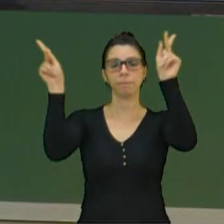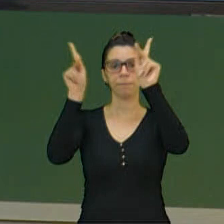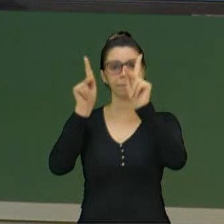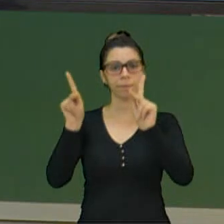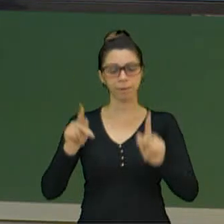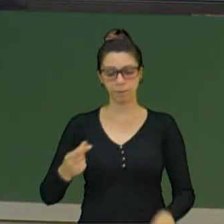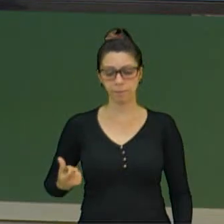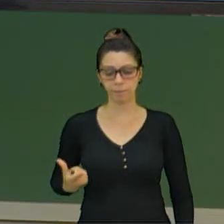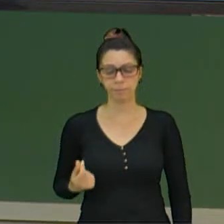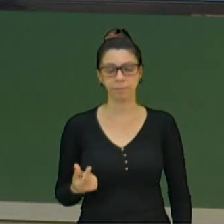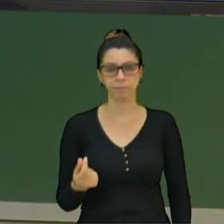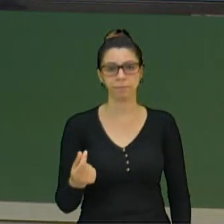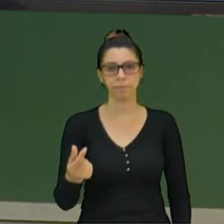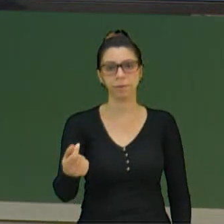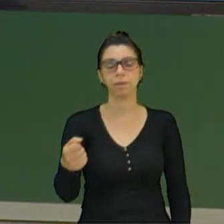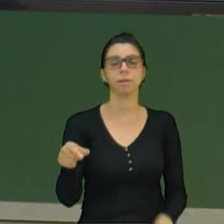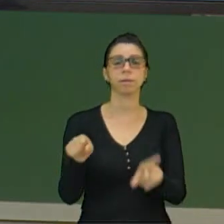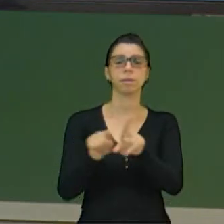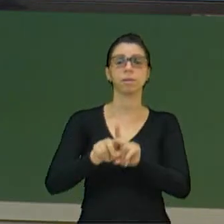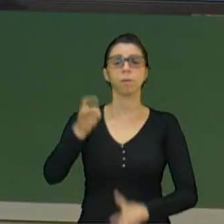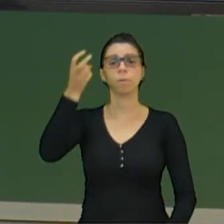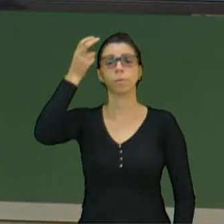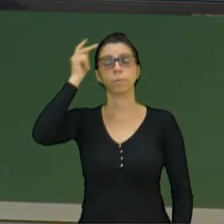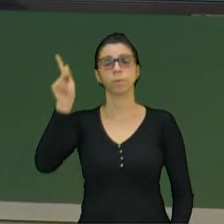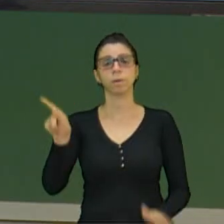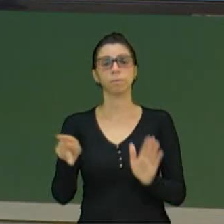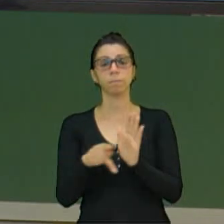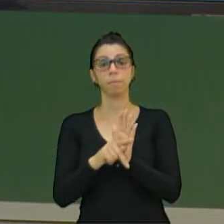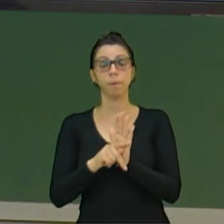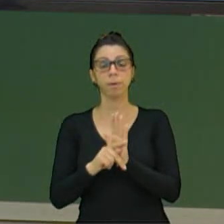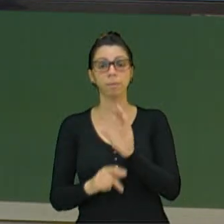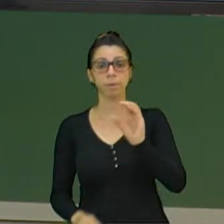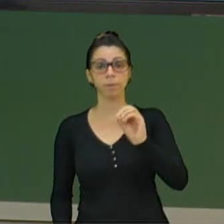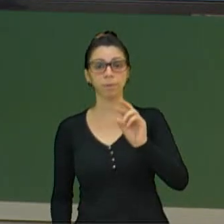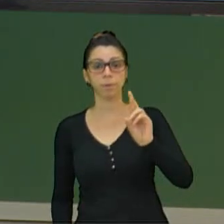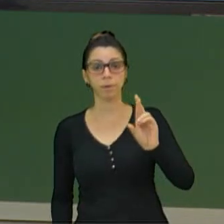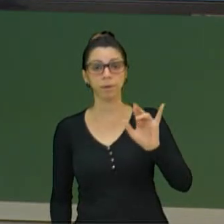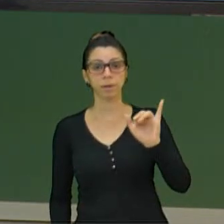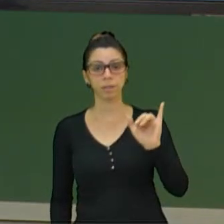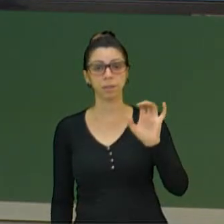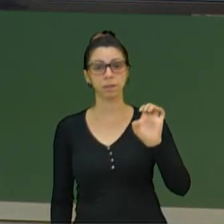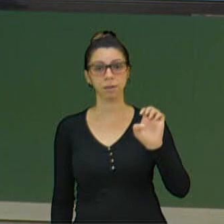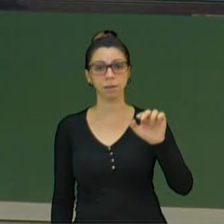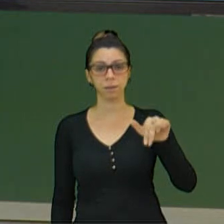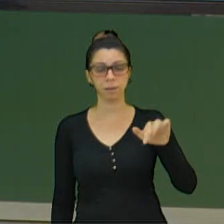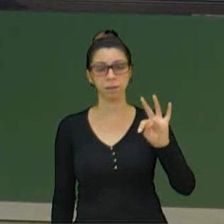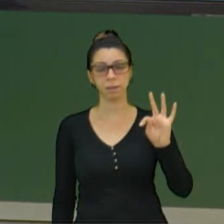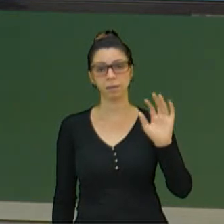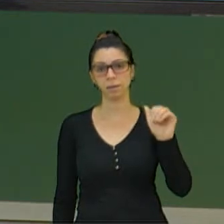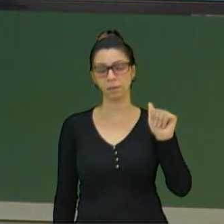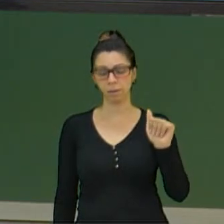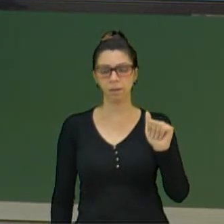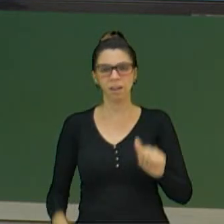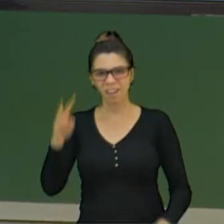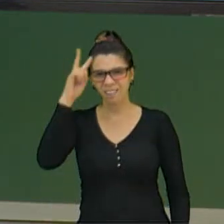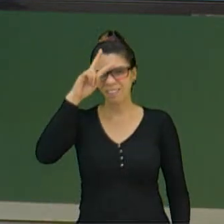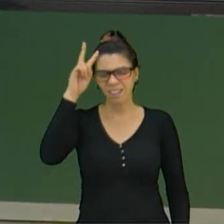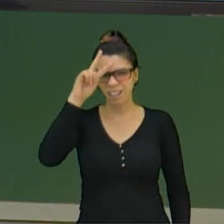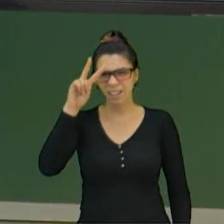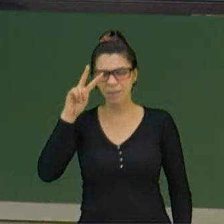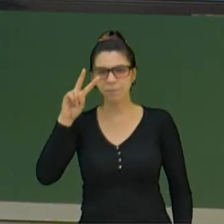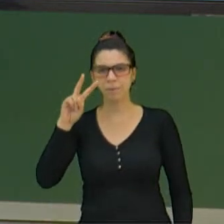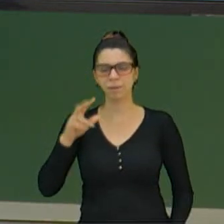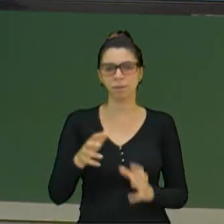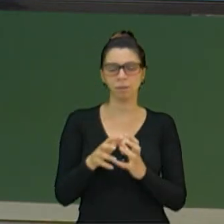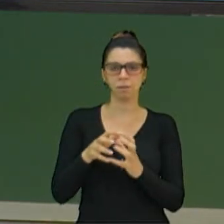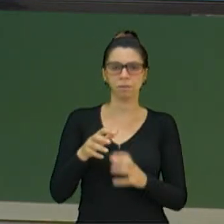na cultura oriental, porque essas plantas resistiram àquela bomba nuclear de Hiroshima e Nagasaki, que você já estudou nas